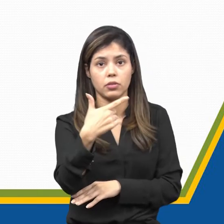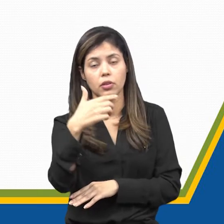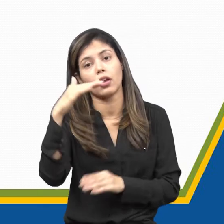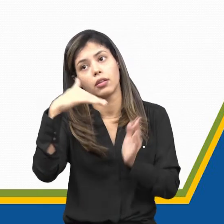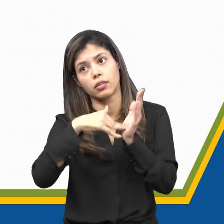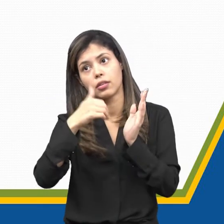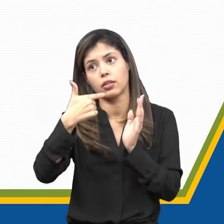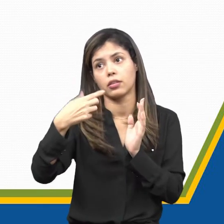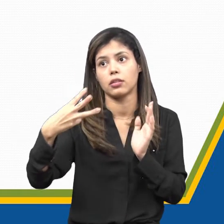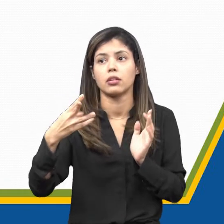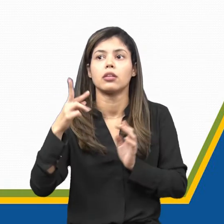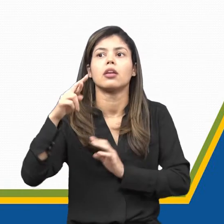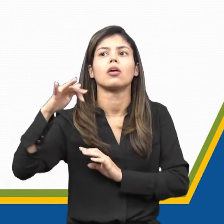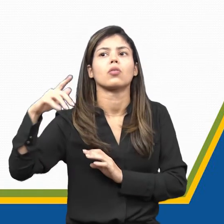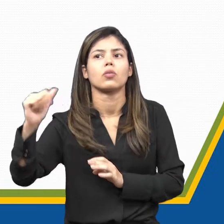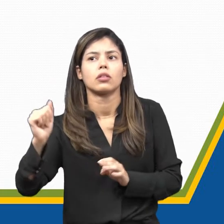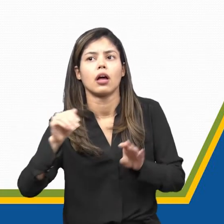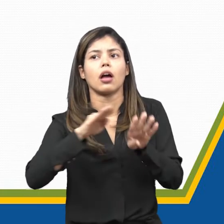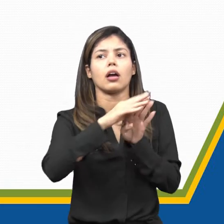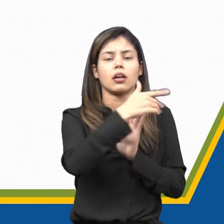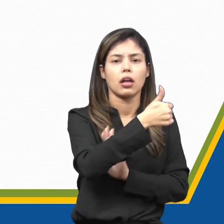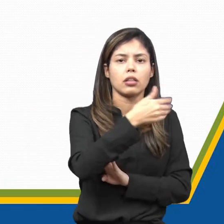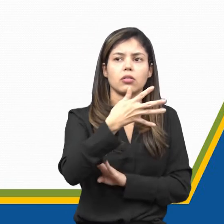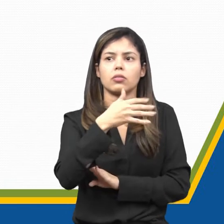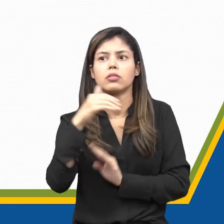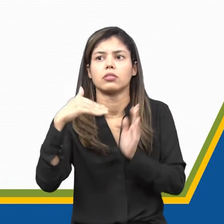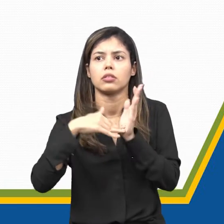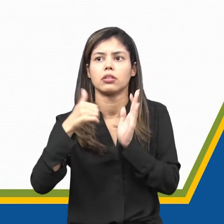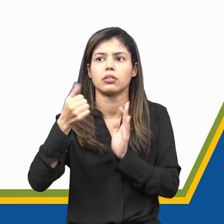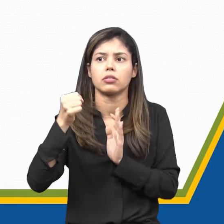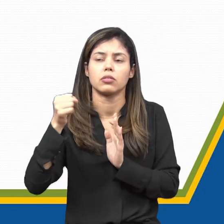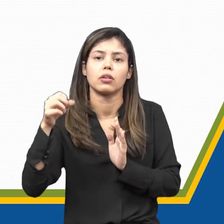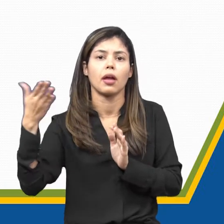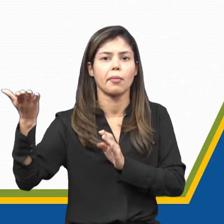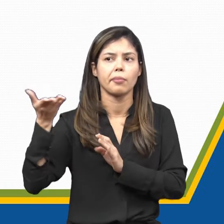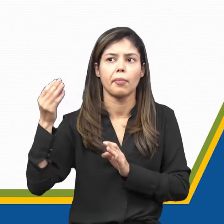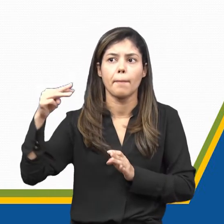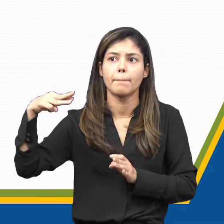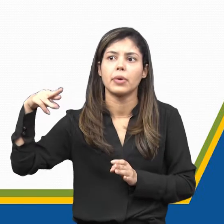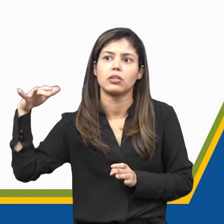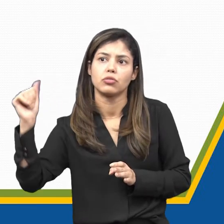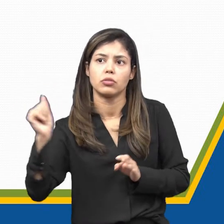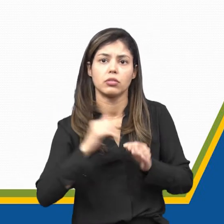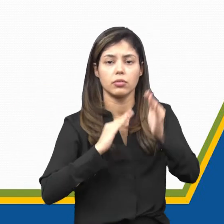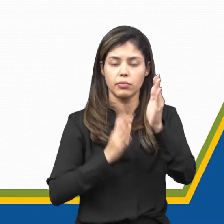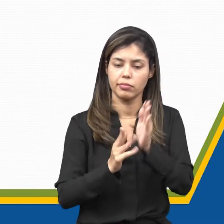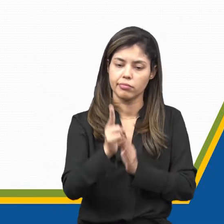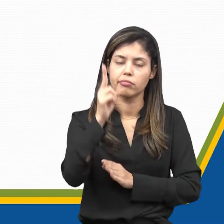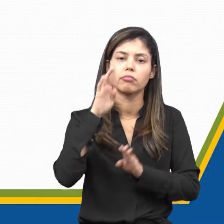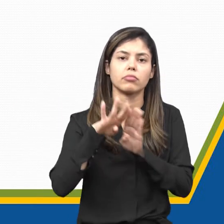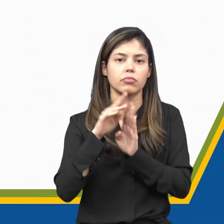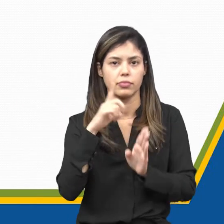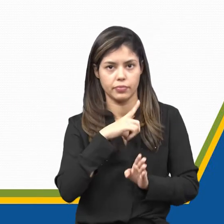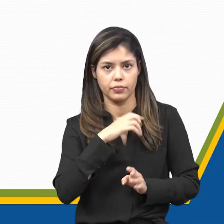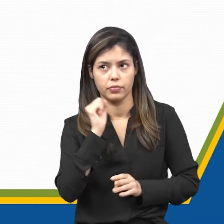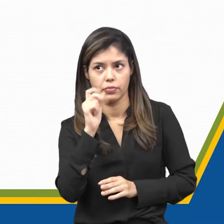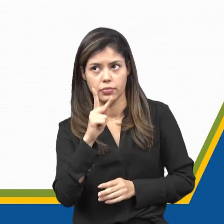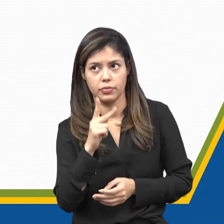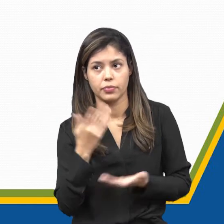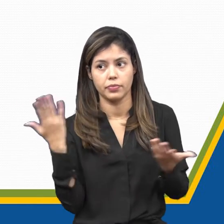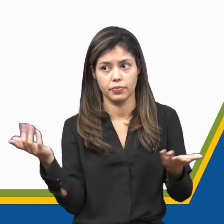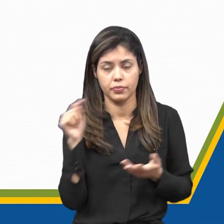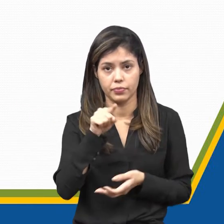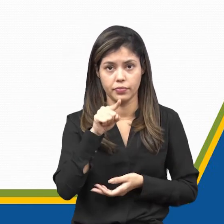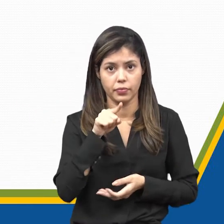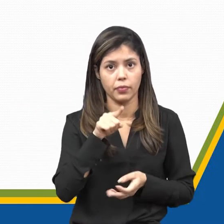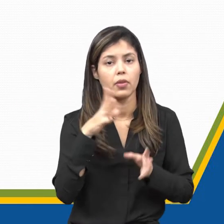regular, de 14 a 18 centímetros é médio, e aí por diante. Ok? Esse é para avaliação dos